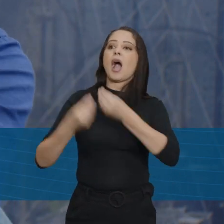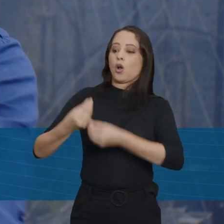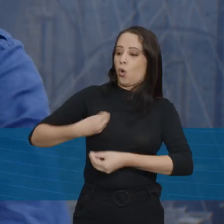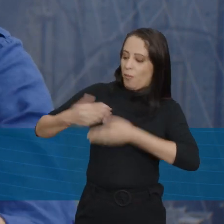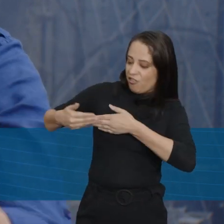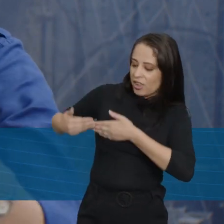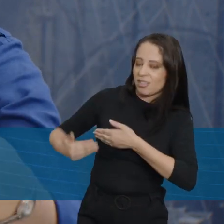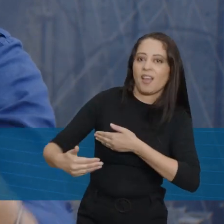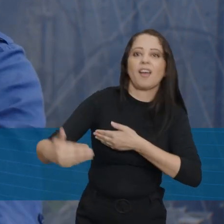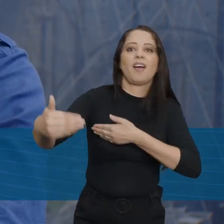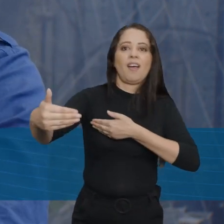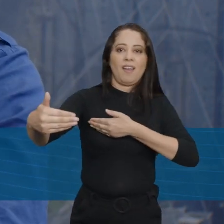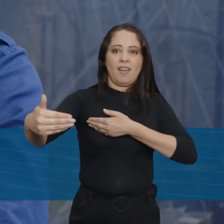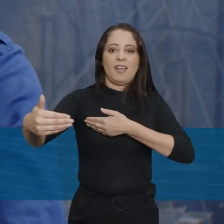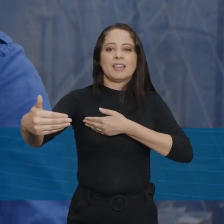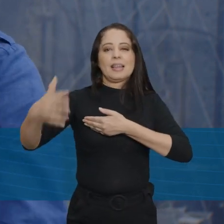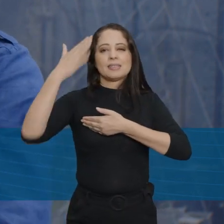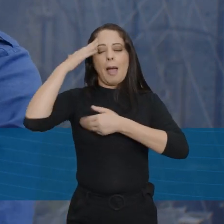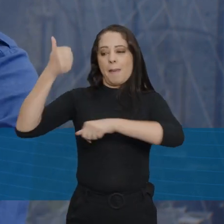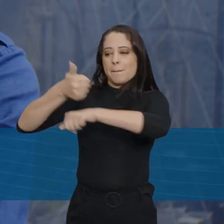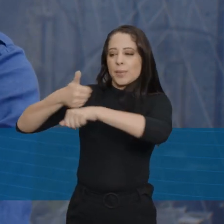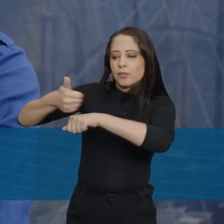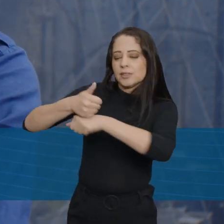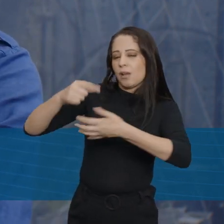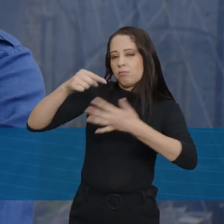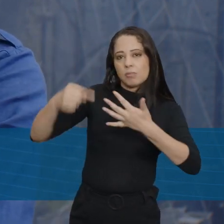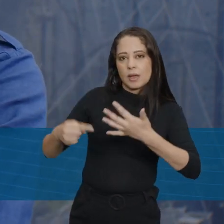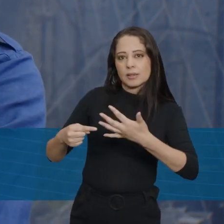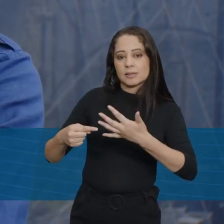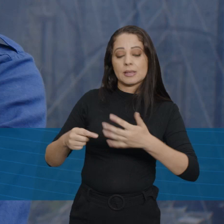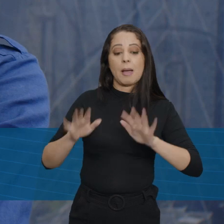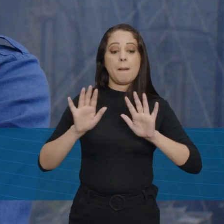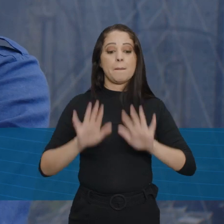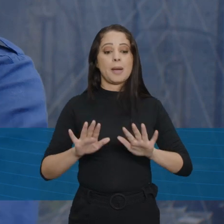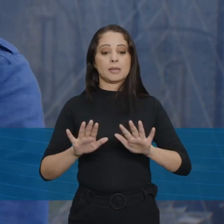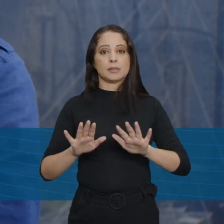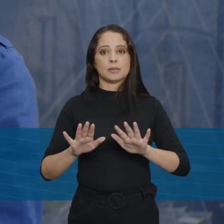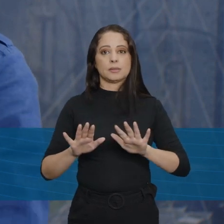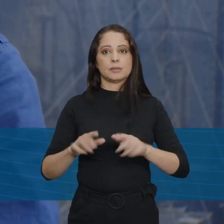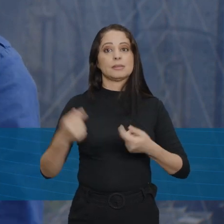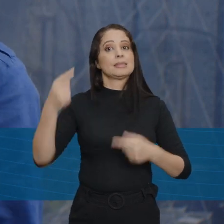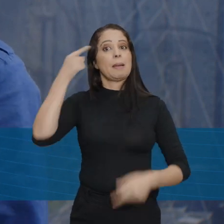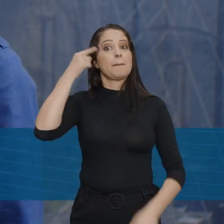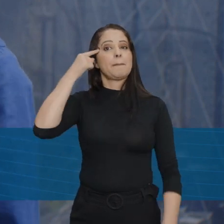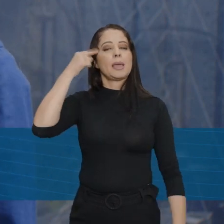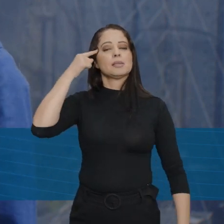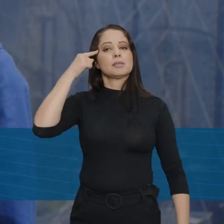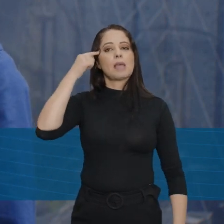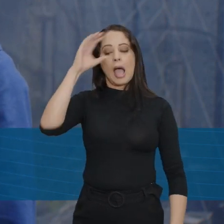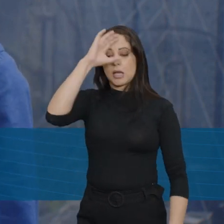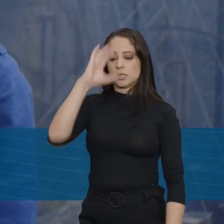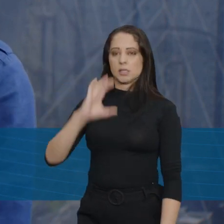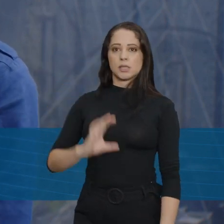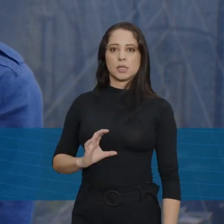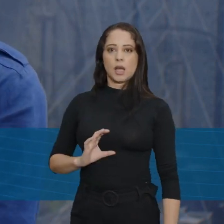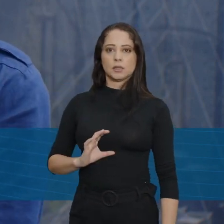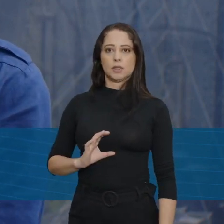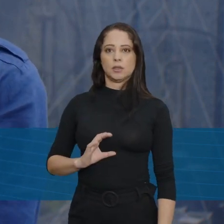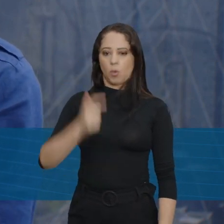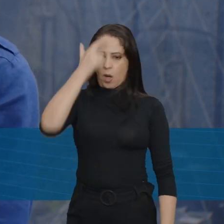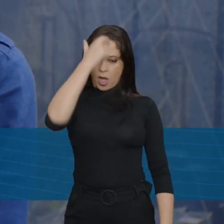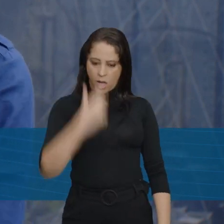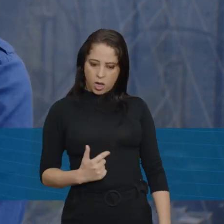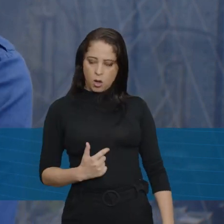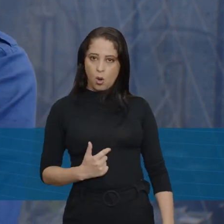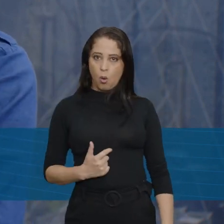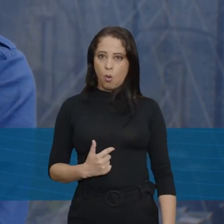vida que está se abrindo para eles agora, fazer uma carreira e tudo mais. Mas se pensar enquanto cidadão também, né? Um projeto de vida é